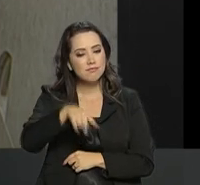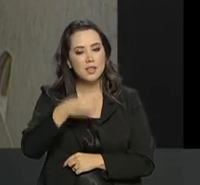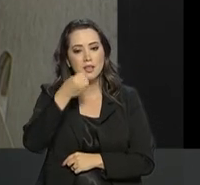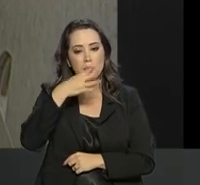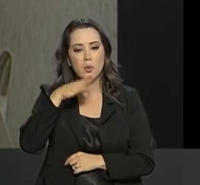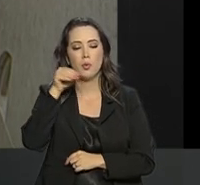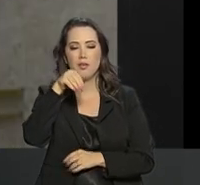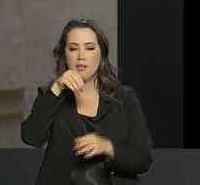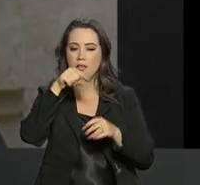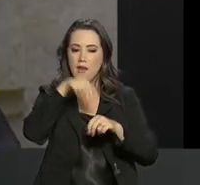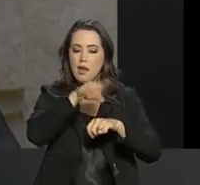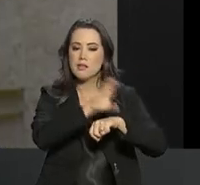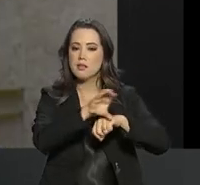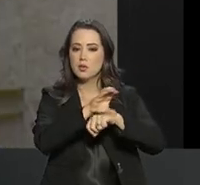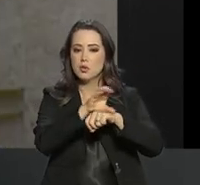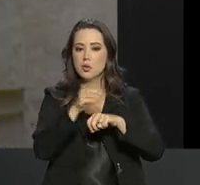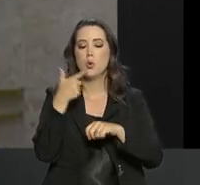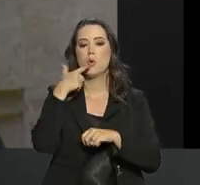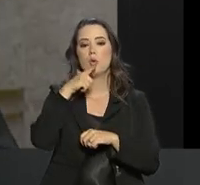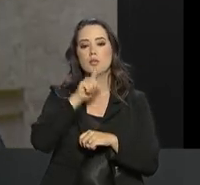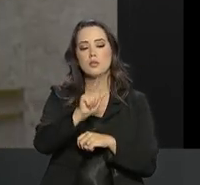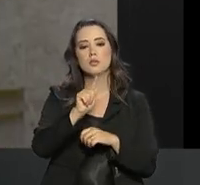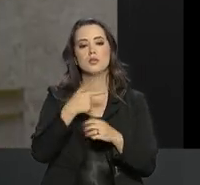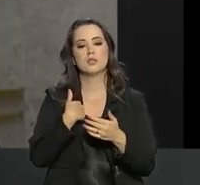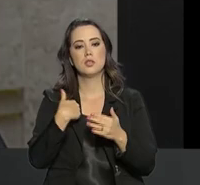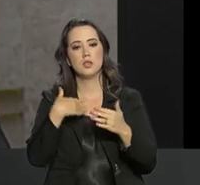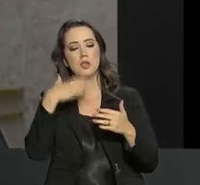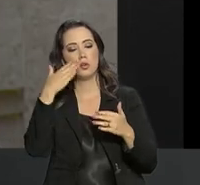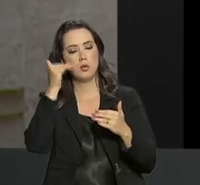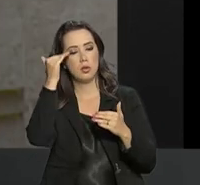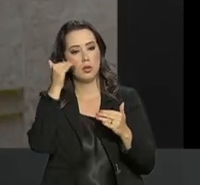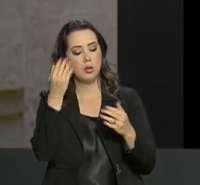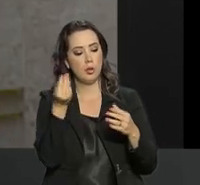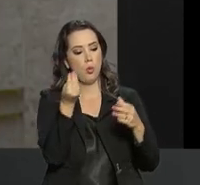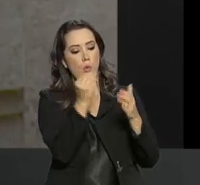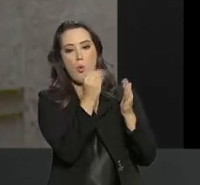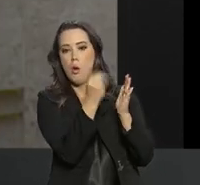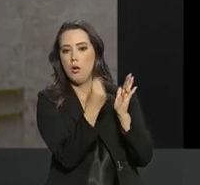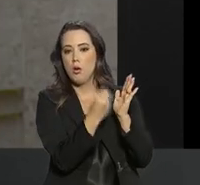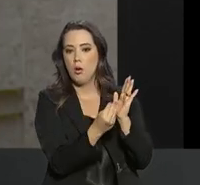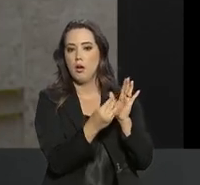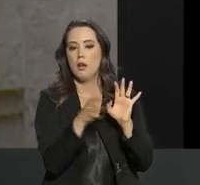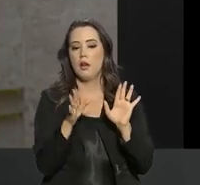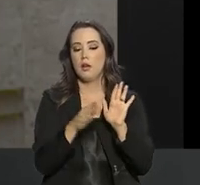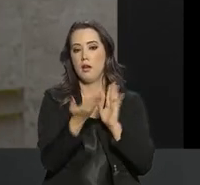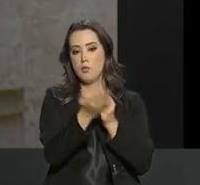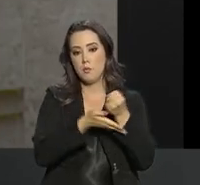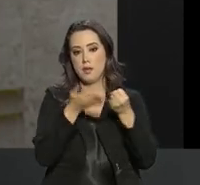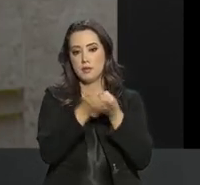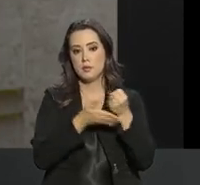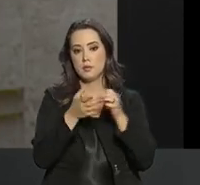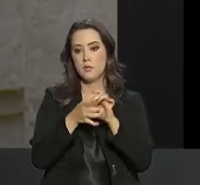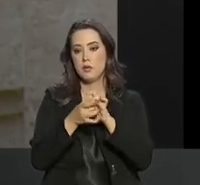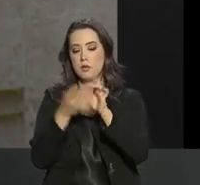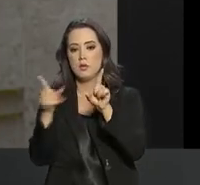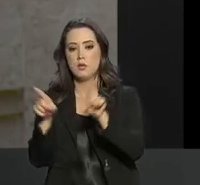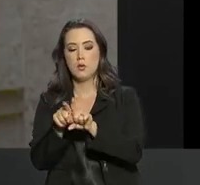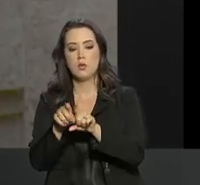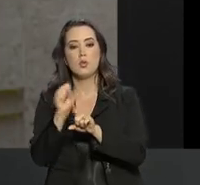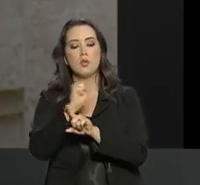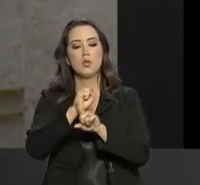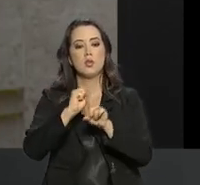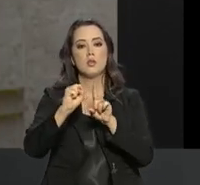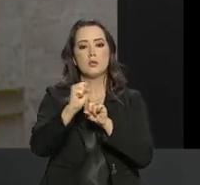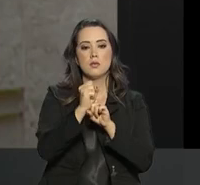esta Constituição conseguiu amalgamar os princípios do liberalismo com os princípios do socialismo, não é? Quando os senhores